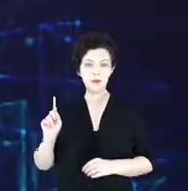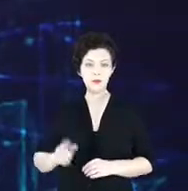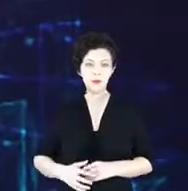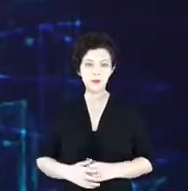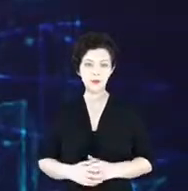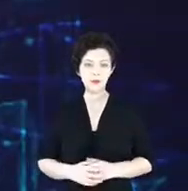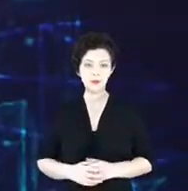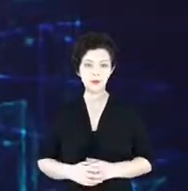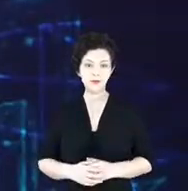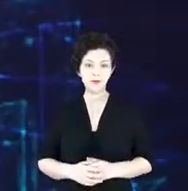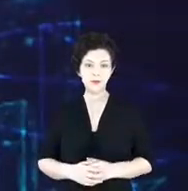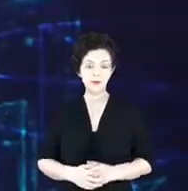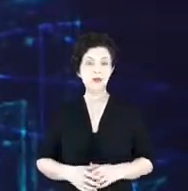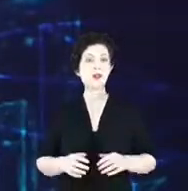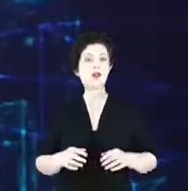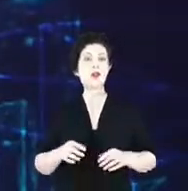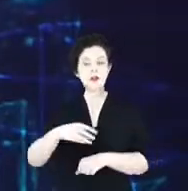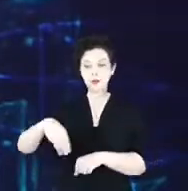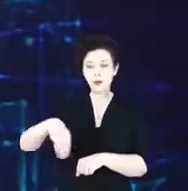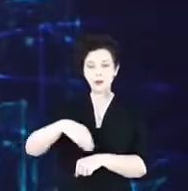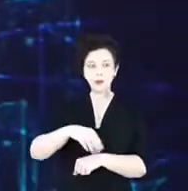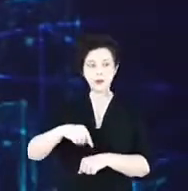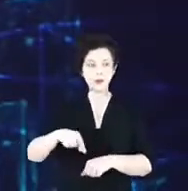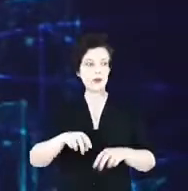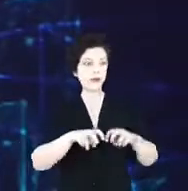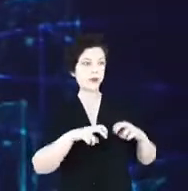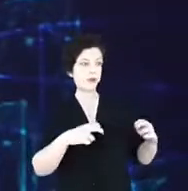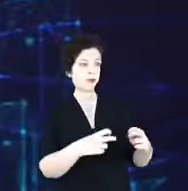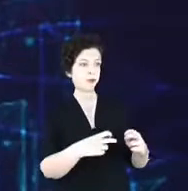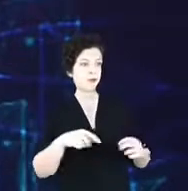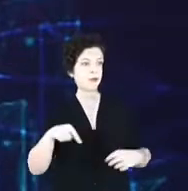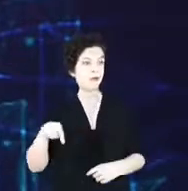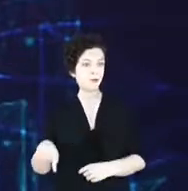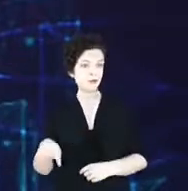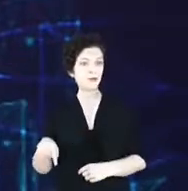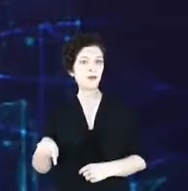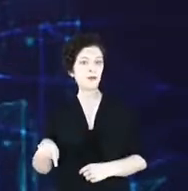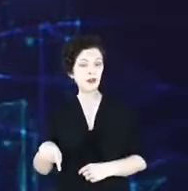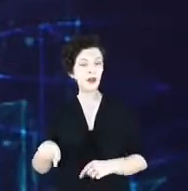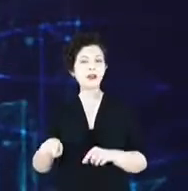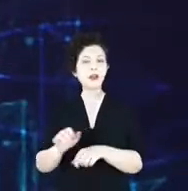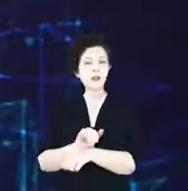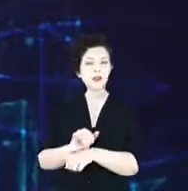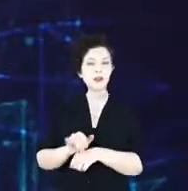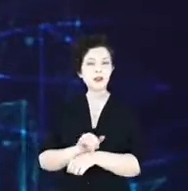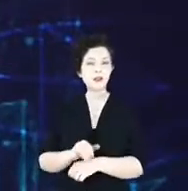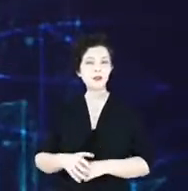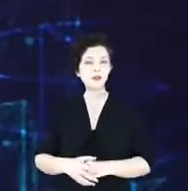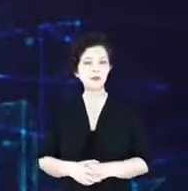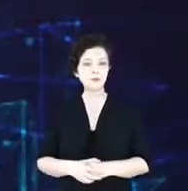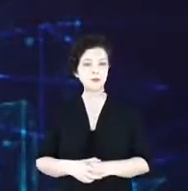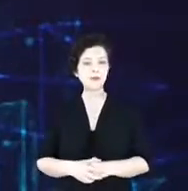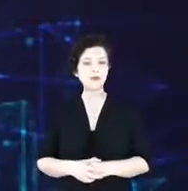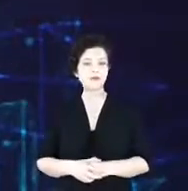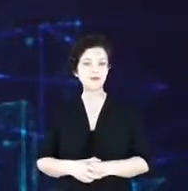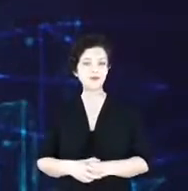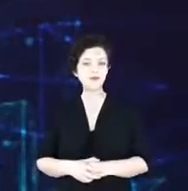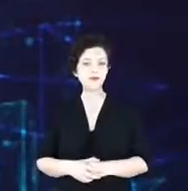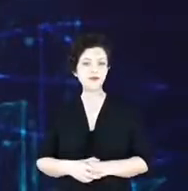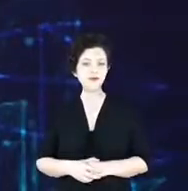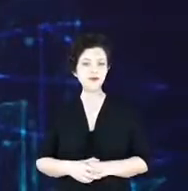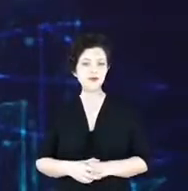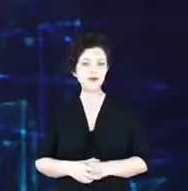E para moderar esta mesa, convidamos o diretor de inovação e estratégia da CPFL Energia, Renato